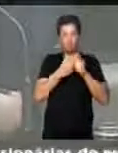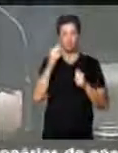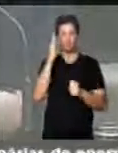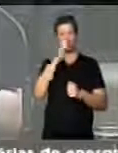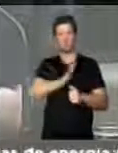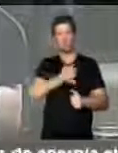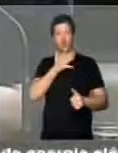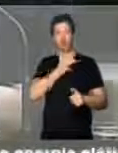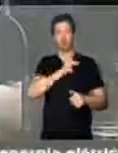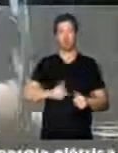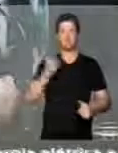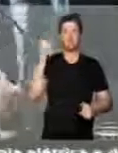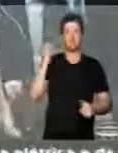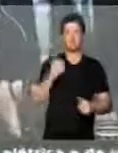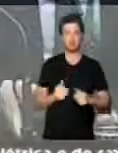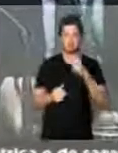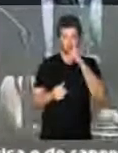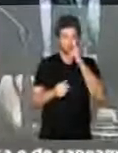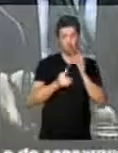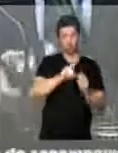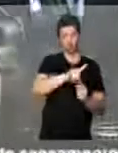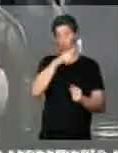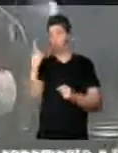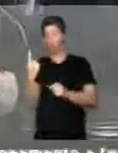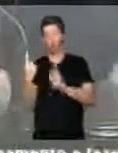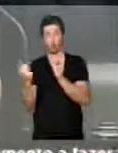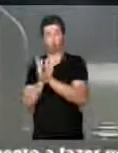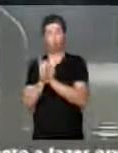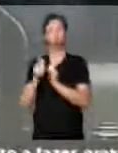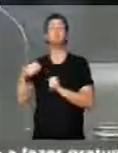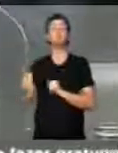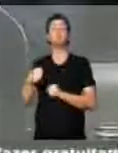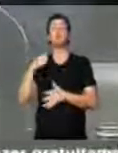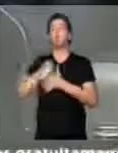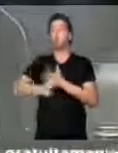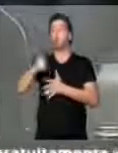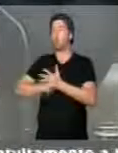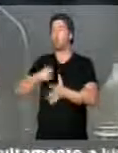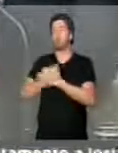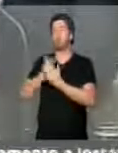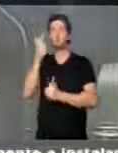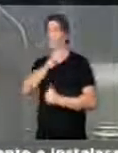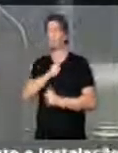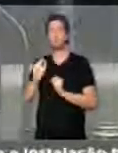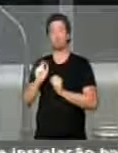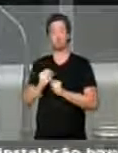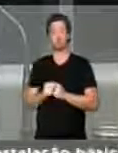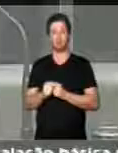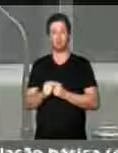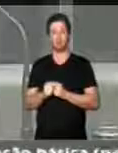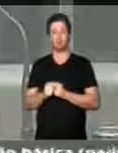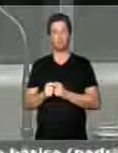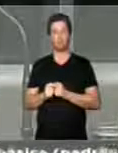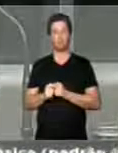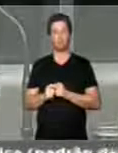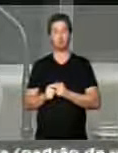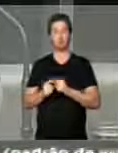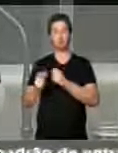malfadada presidência. De outro lado, estão os que lutaram e conseguiram afastar o presidente